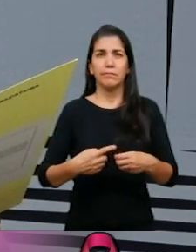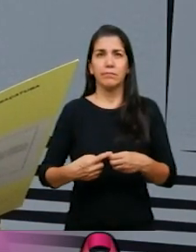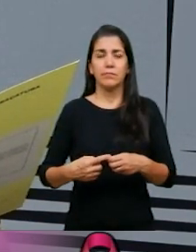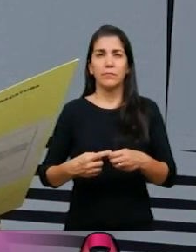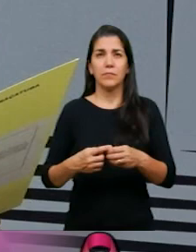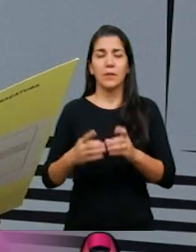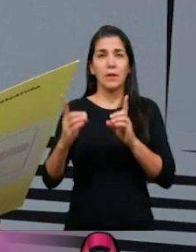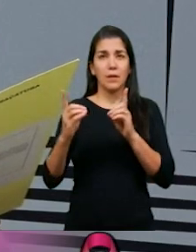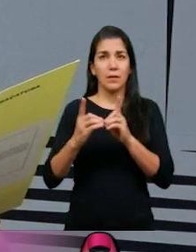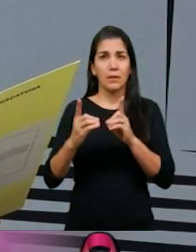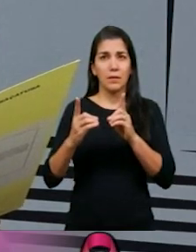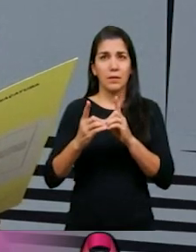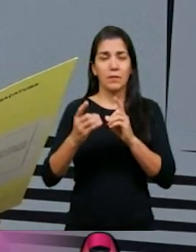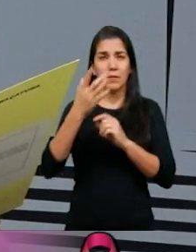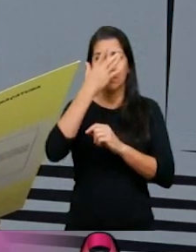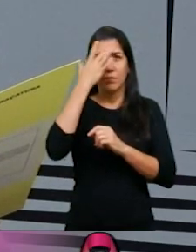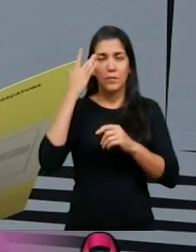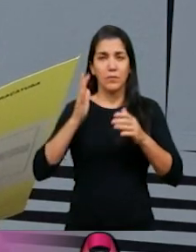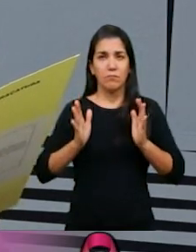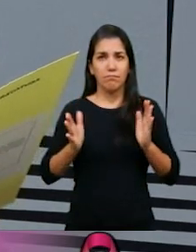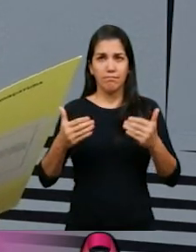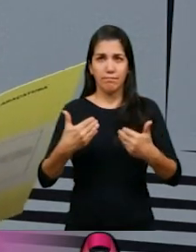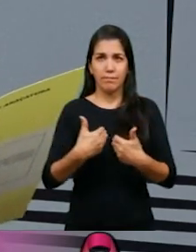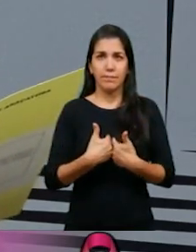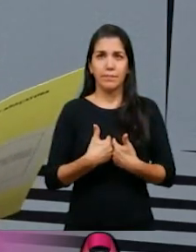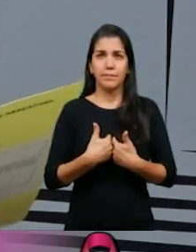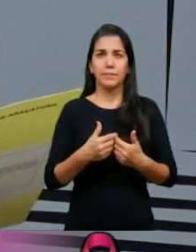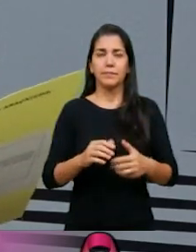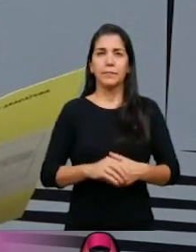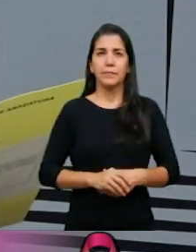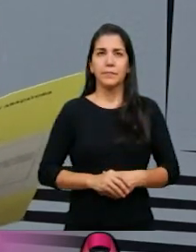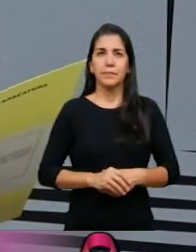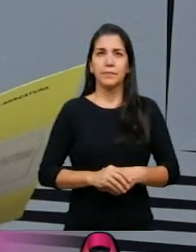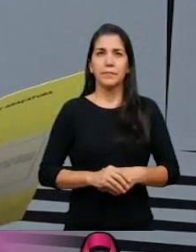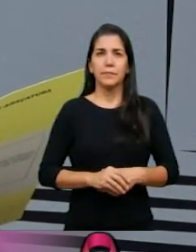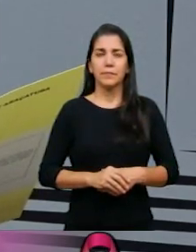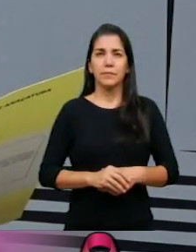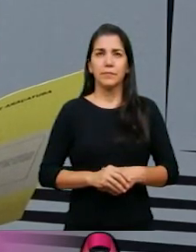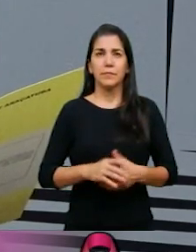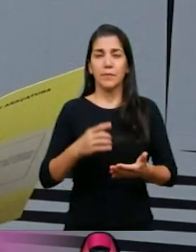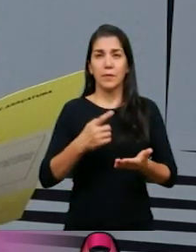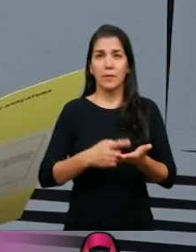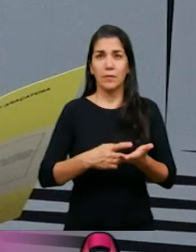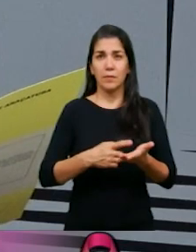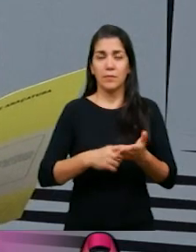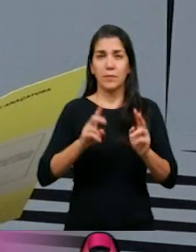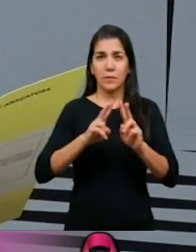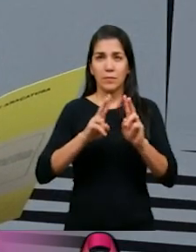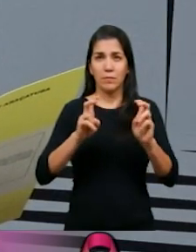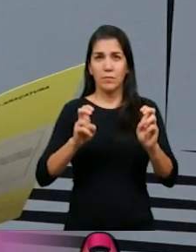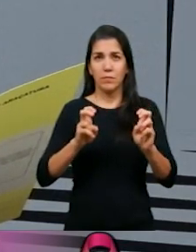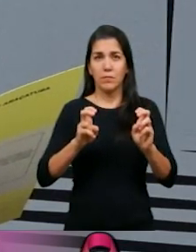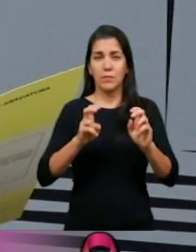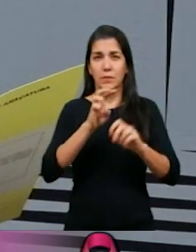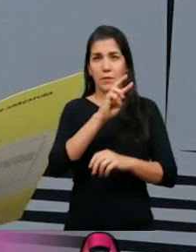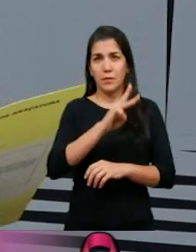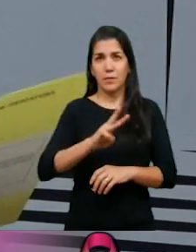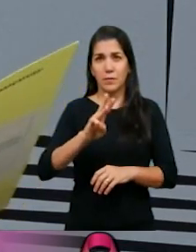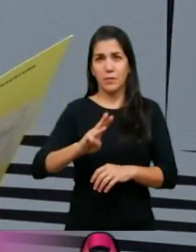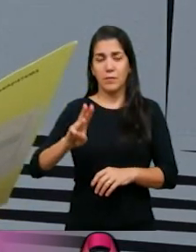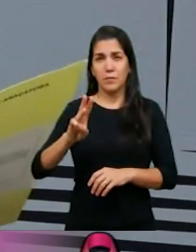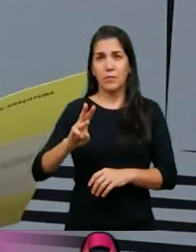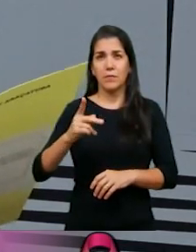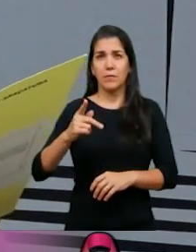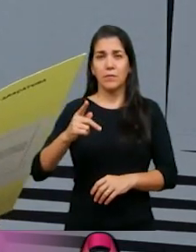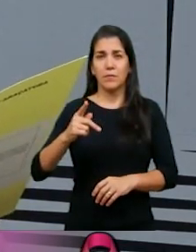atendimento de pessoa com transtorno do espectro autista. Considerando que, de acordo com matéria publicada no site Diário de